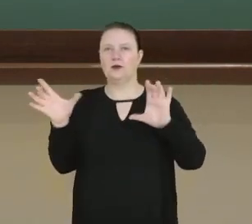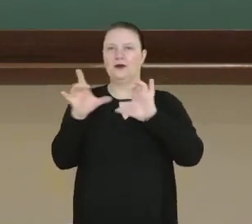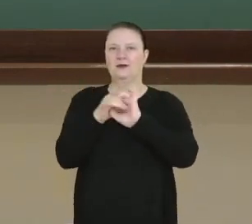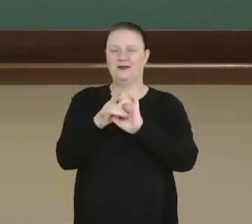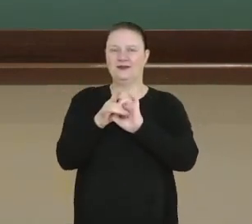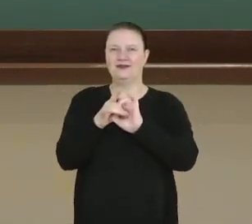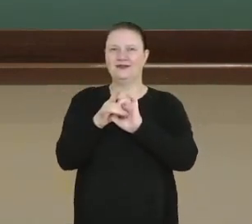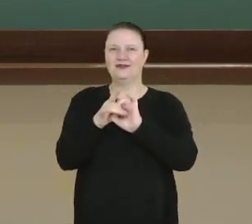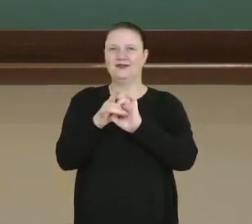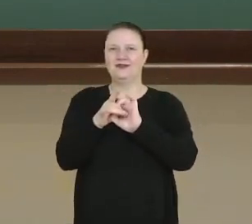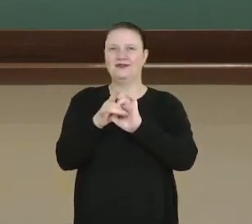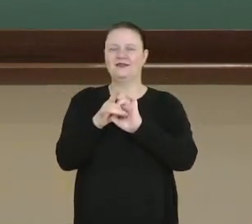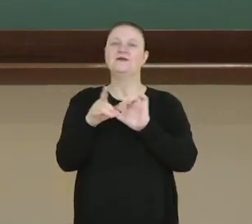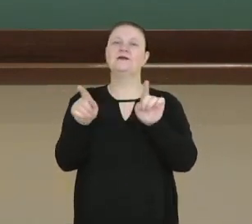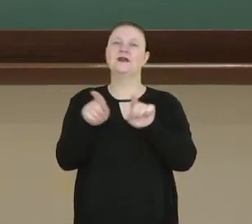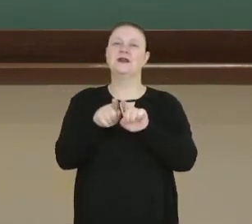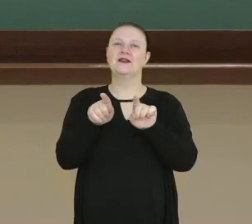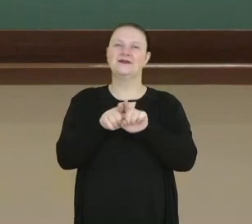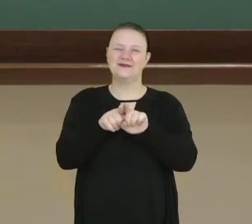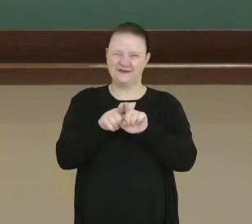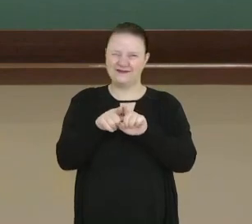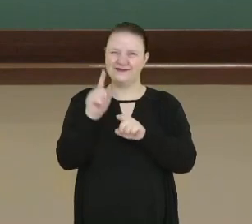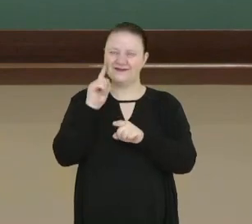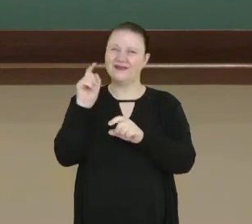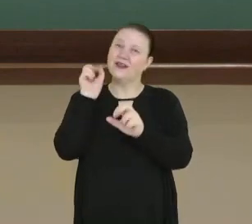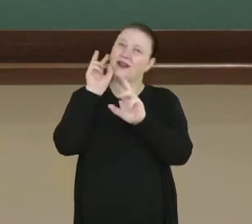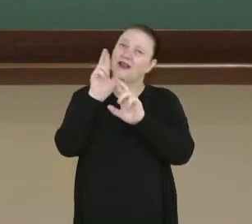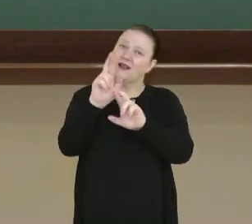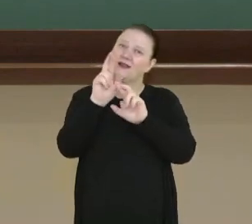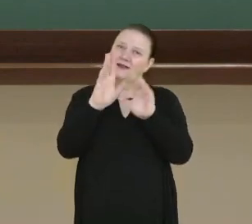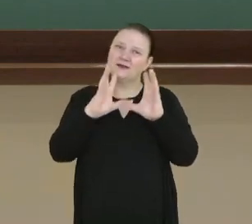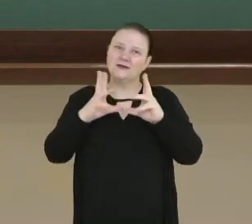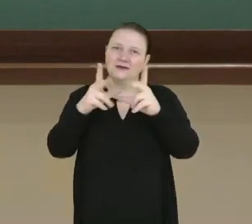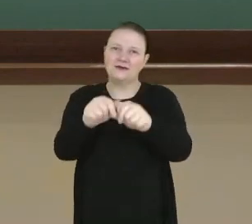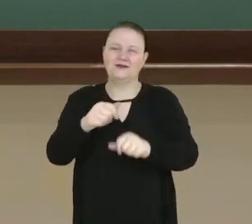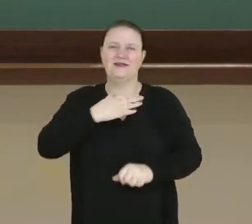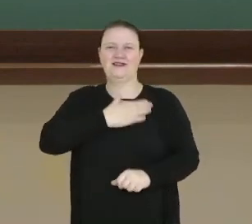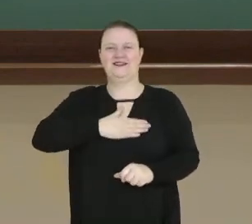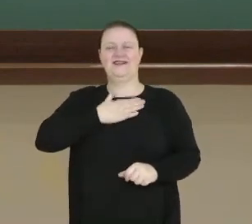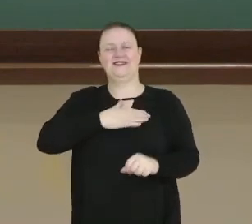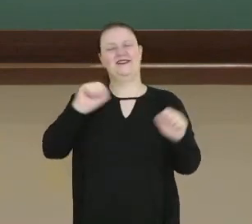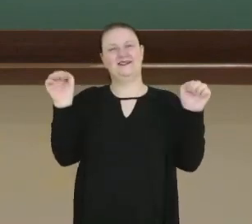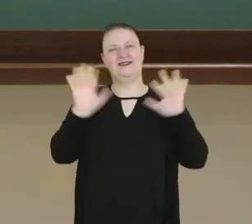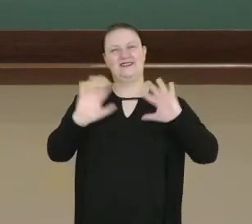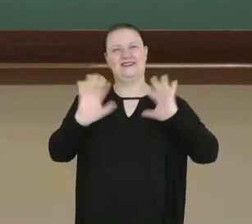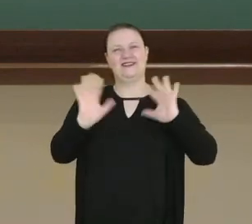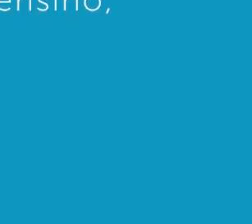certo? Por coordenação. Espero que vocês tenham gostado. Até breve.